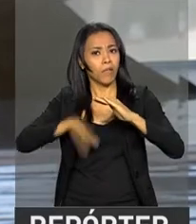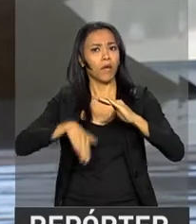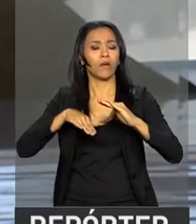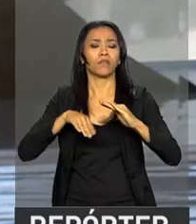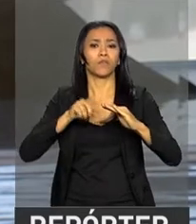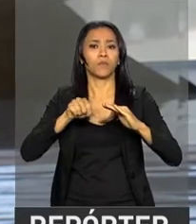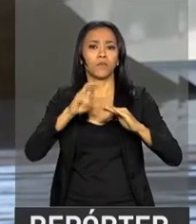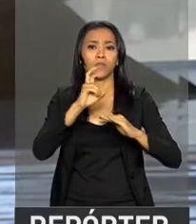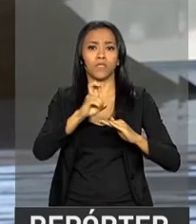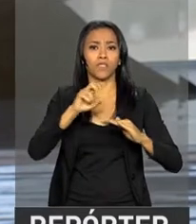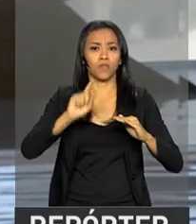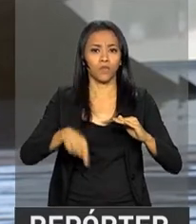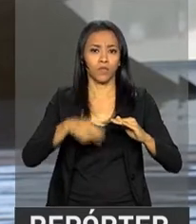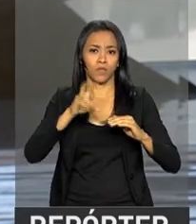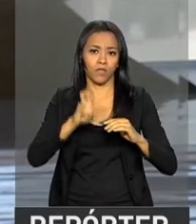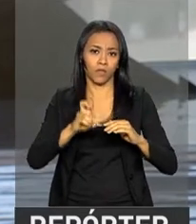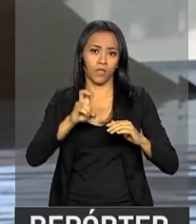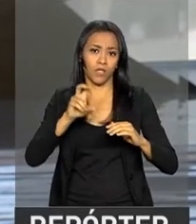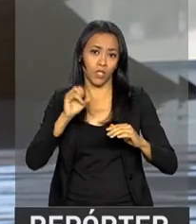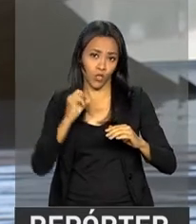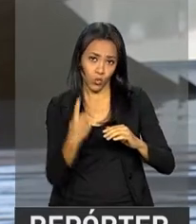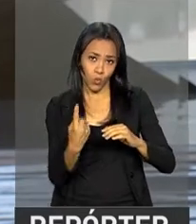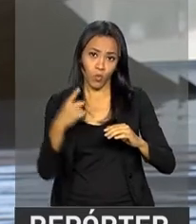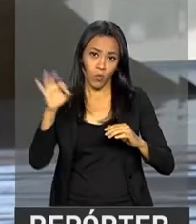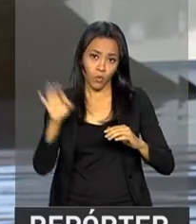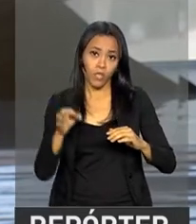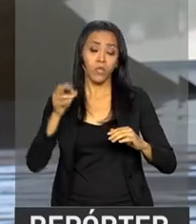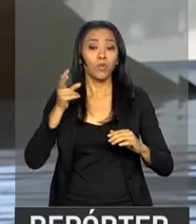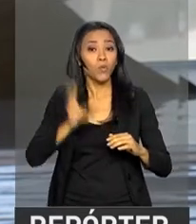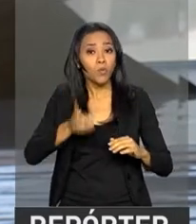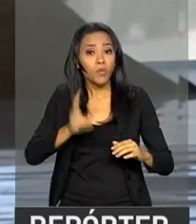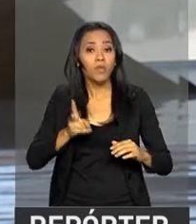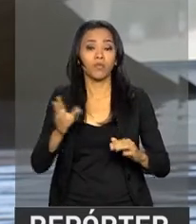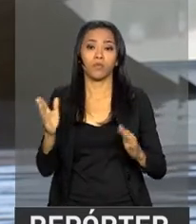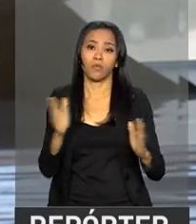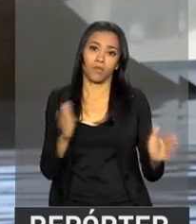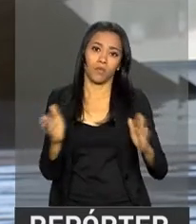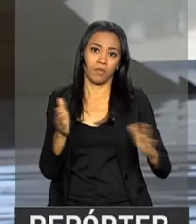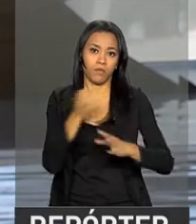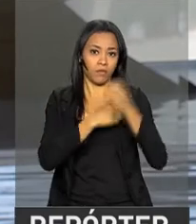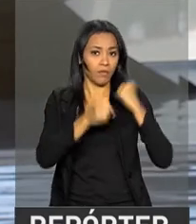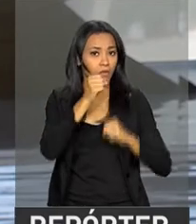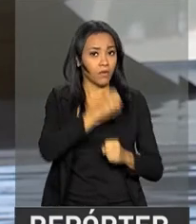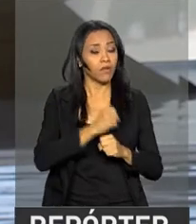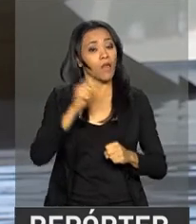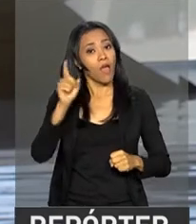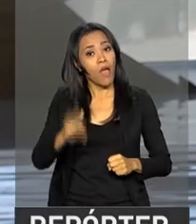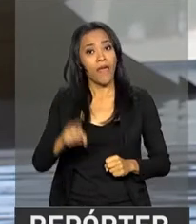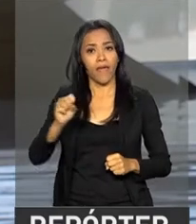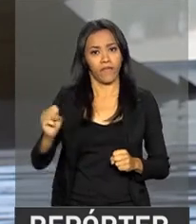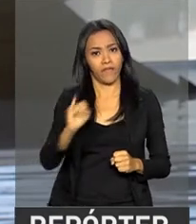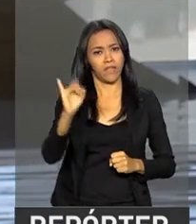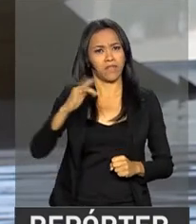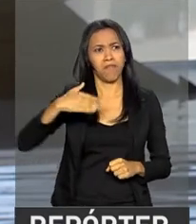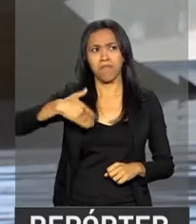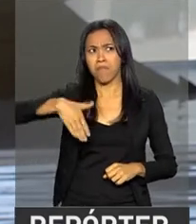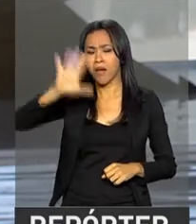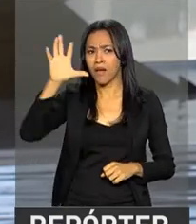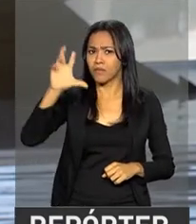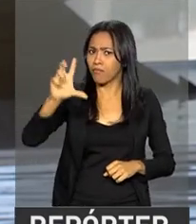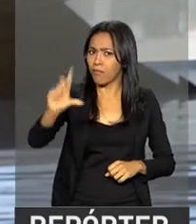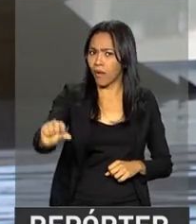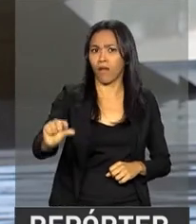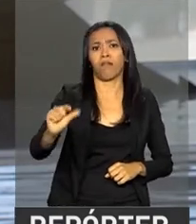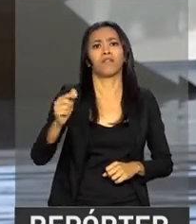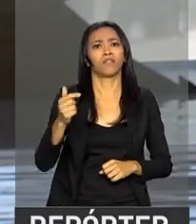cinco gols 51% registrados no mesmo período do ano passado portanto é a inflação mais baixa no acumulado até